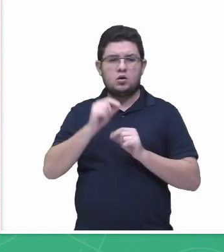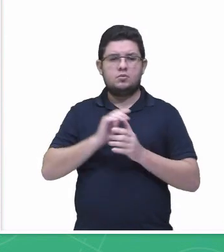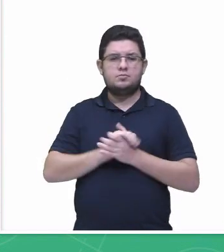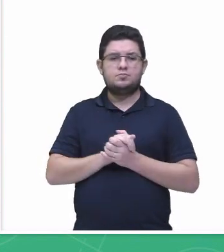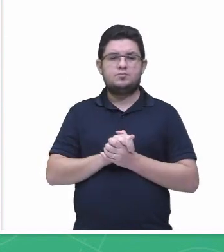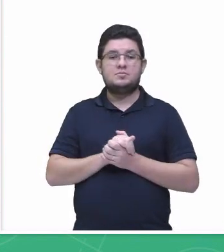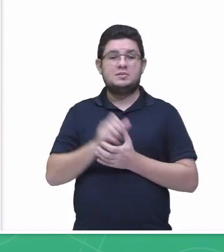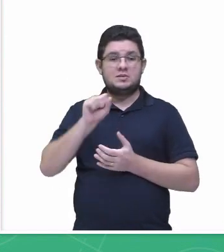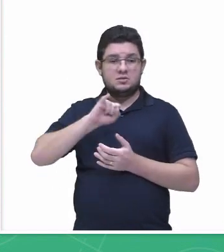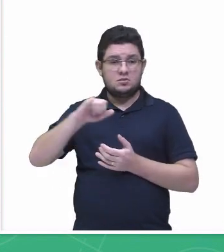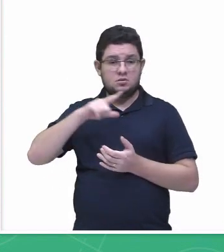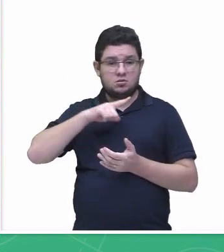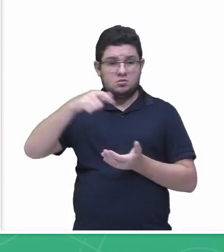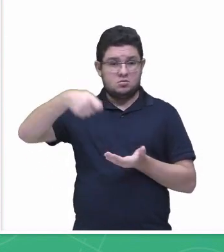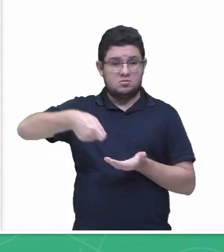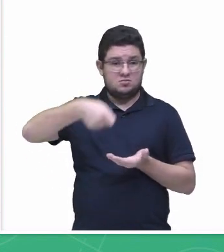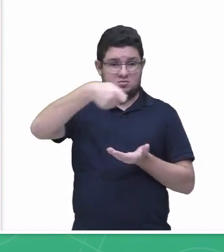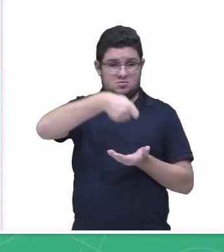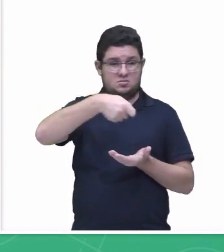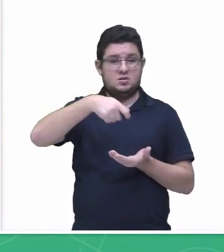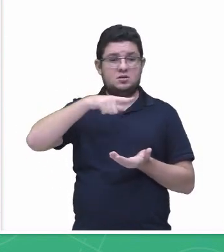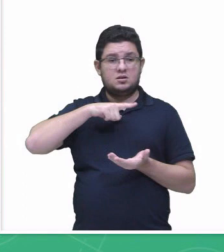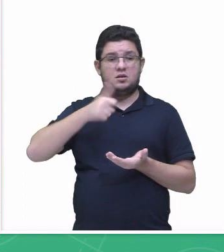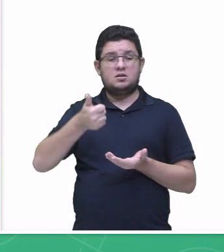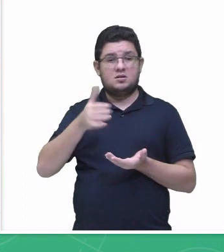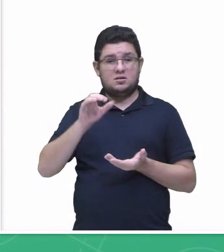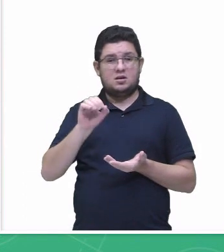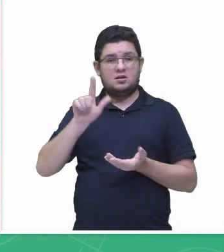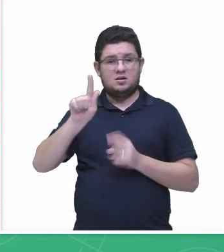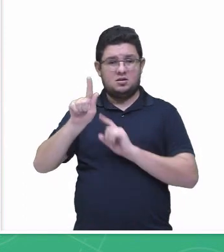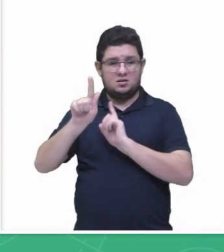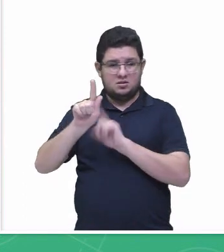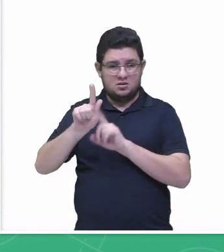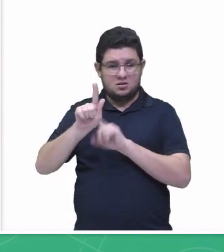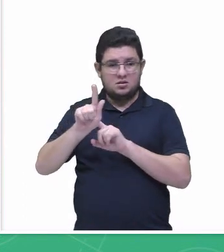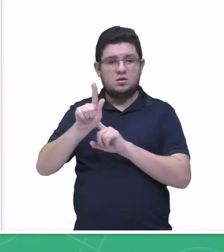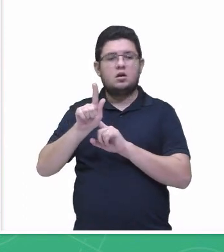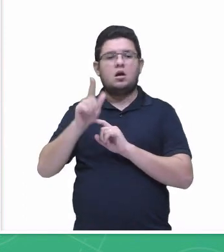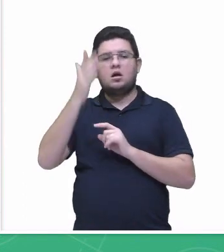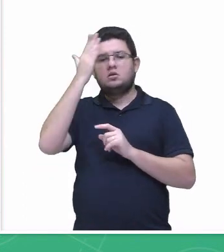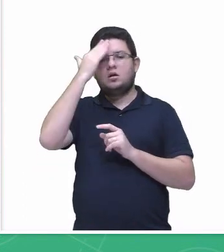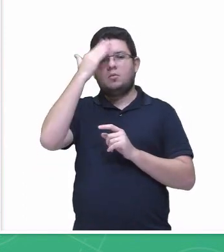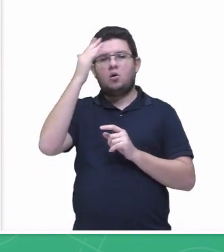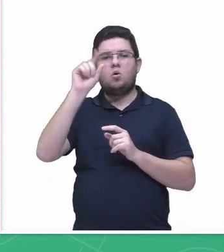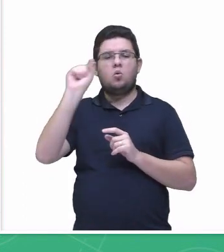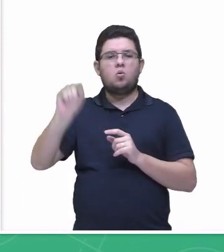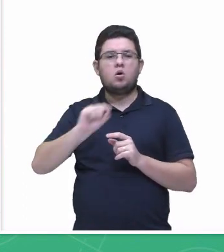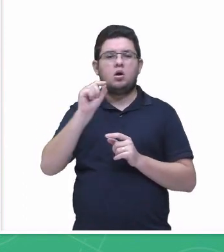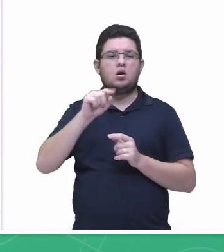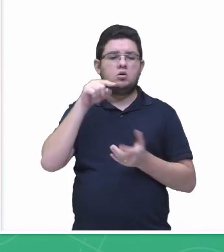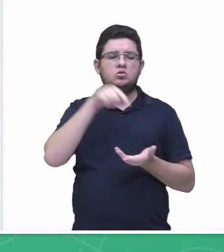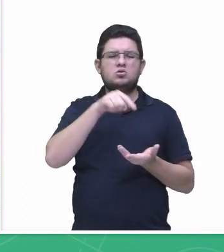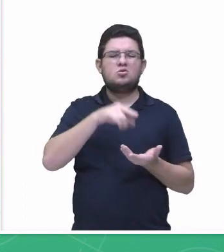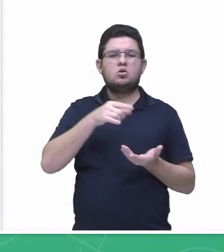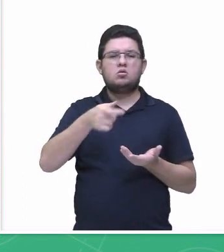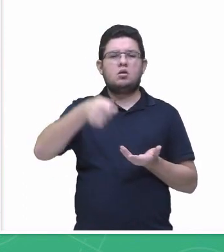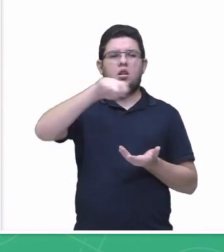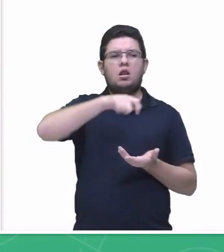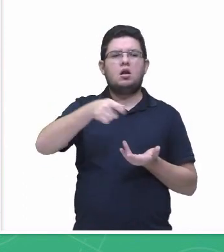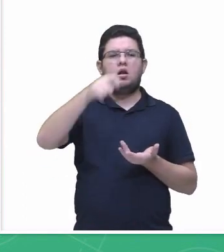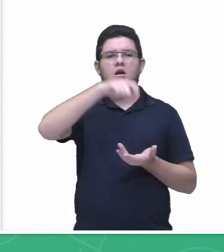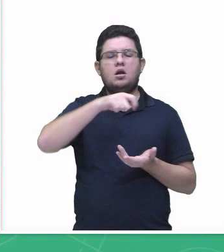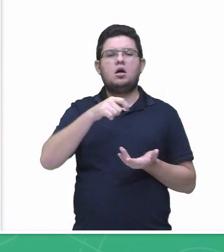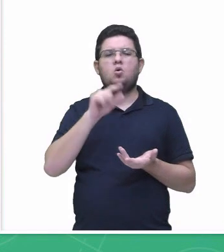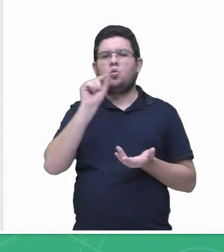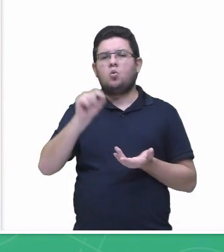no soro? Vamos lá, ele quer saber de açúcar, tem sal e açúcar, mas ele quer saber apenas do açúcar. Então, se ele